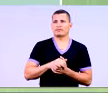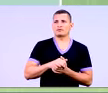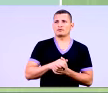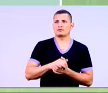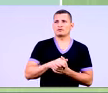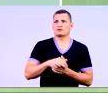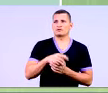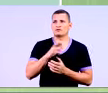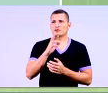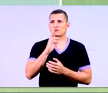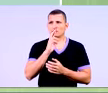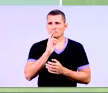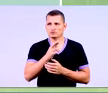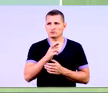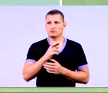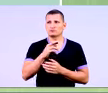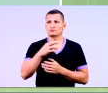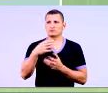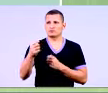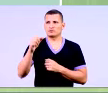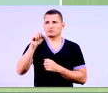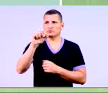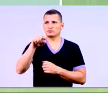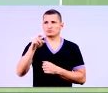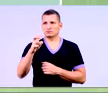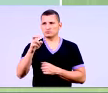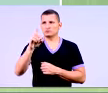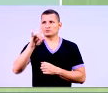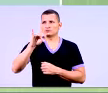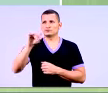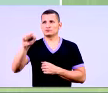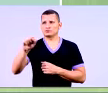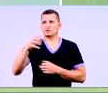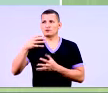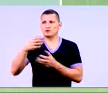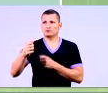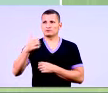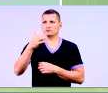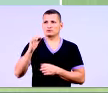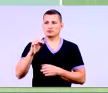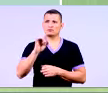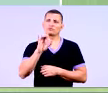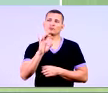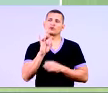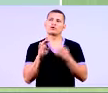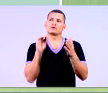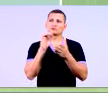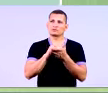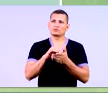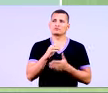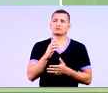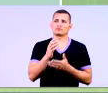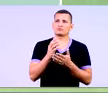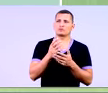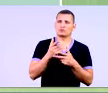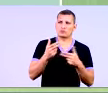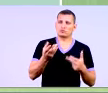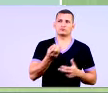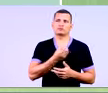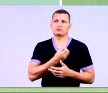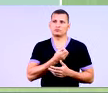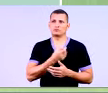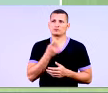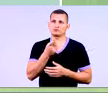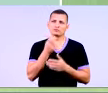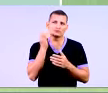8.5 e dias recebe 10 tudo que eu fiz aqui foi atribuição apenas atribuir valores você pra testar se pode criar